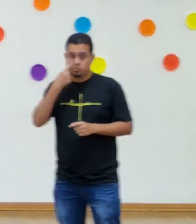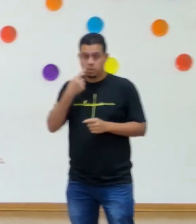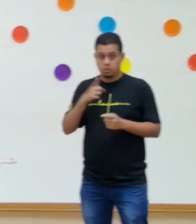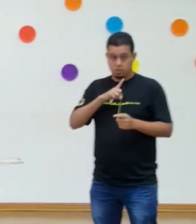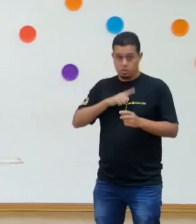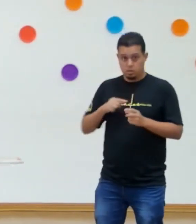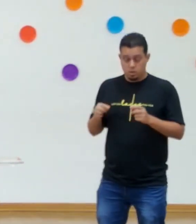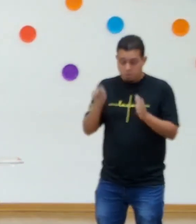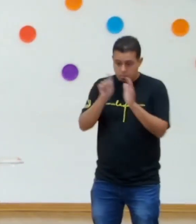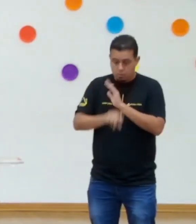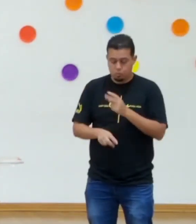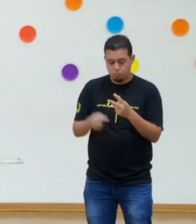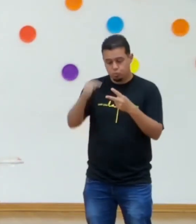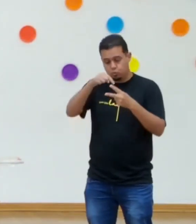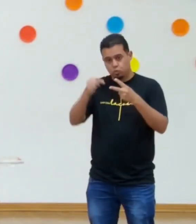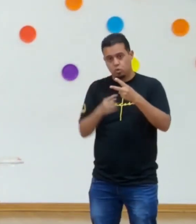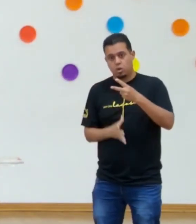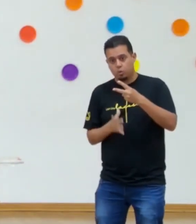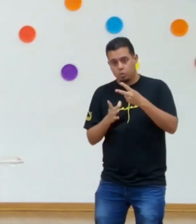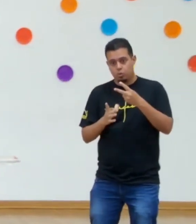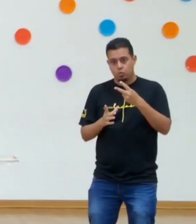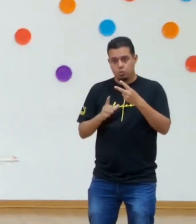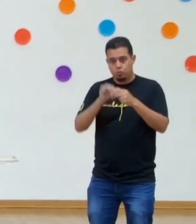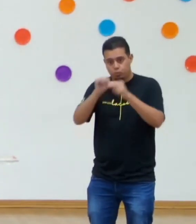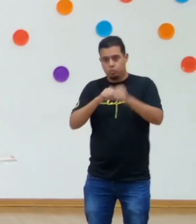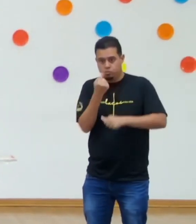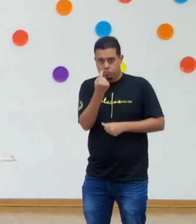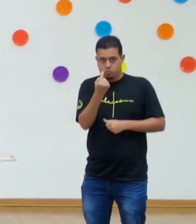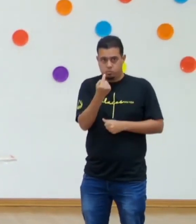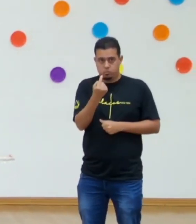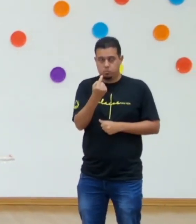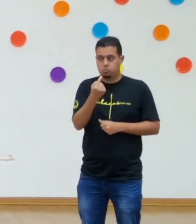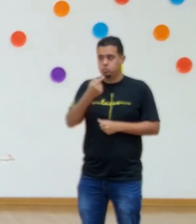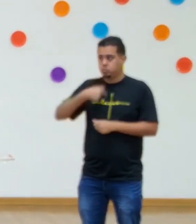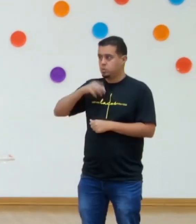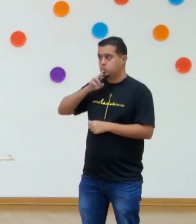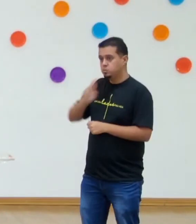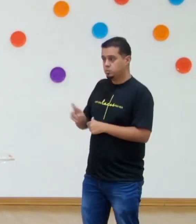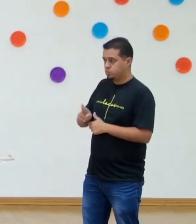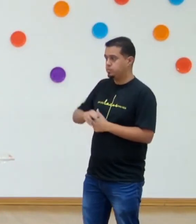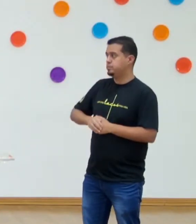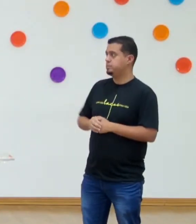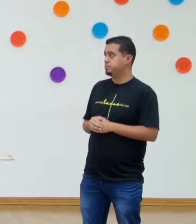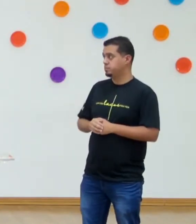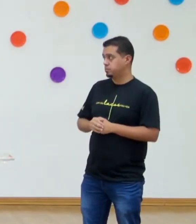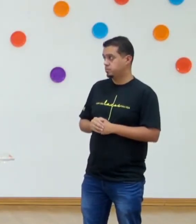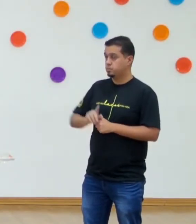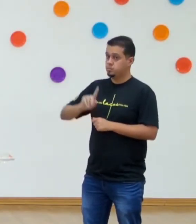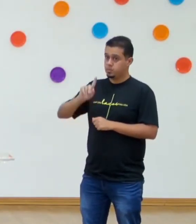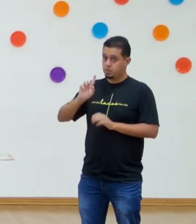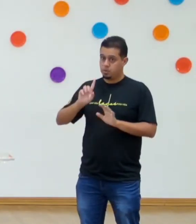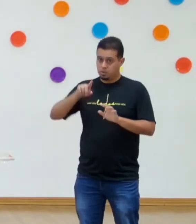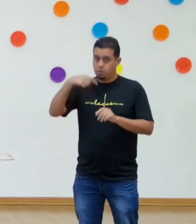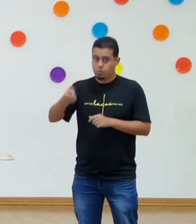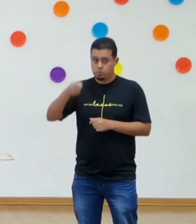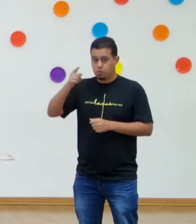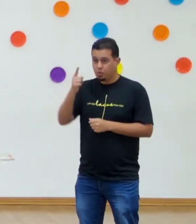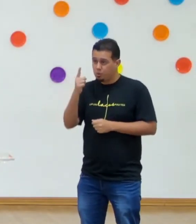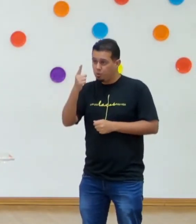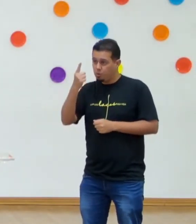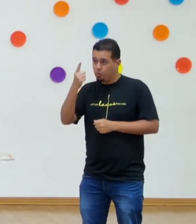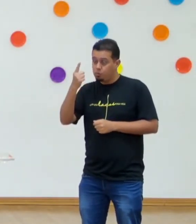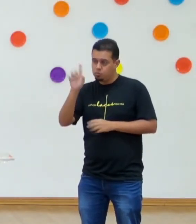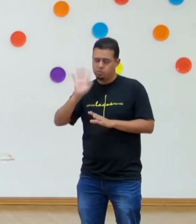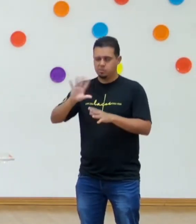são bem parecidas para já responder e deixar a outra para o final, então seriam 2 perguntas.